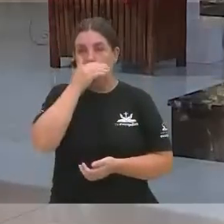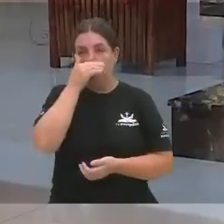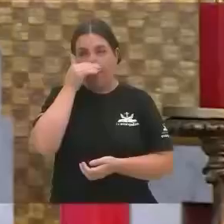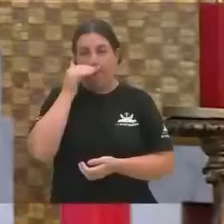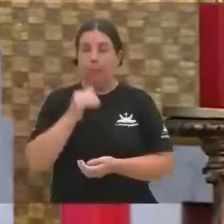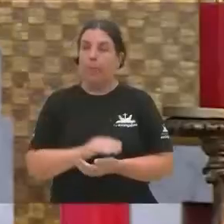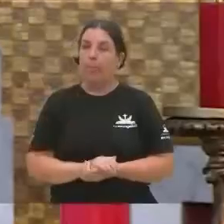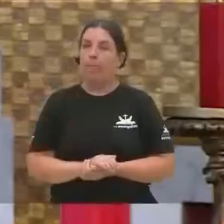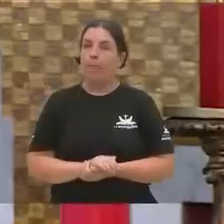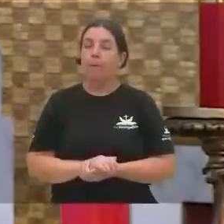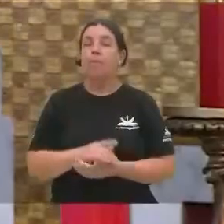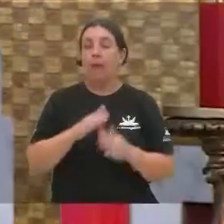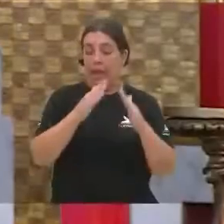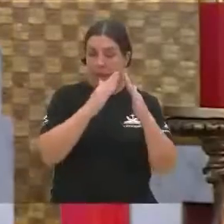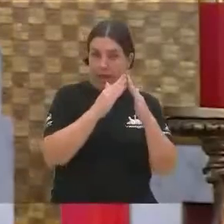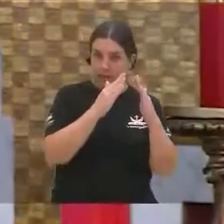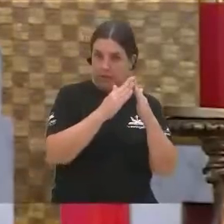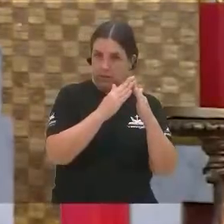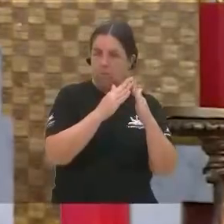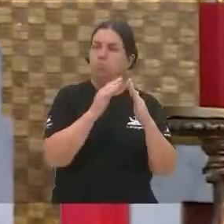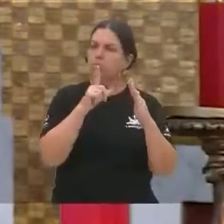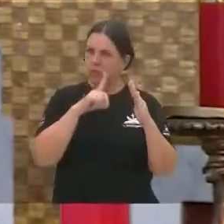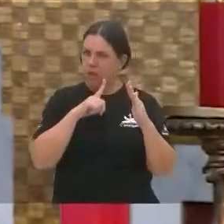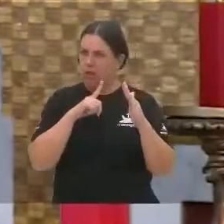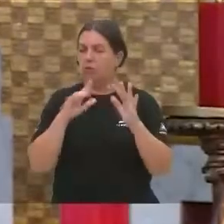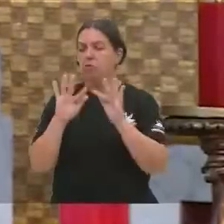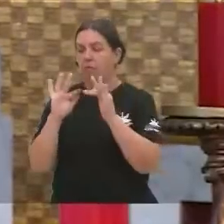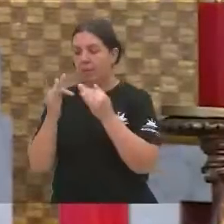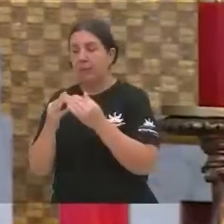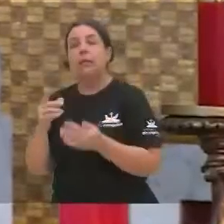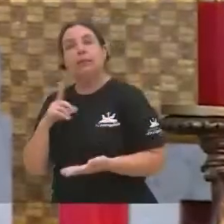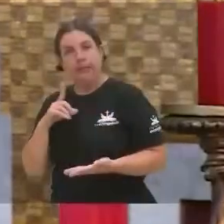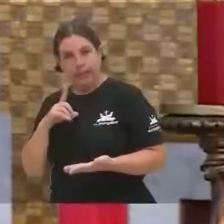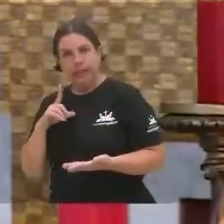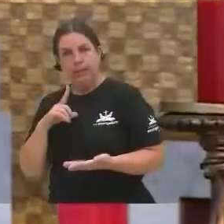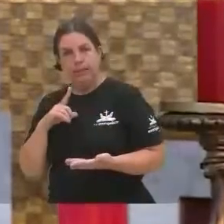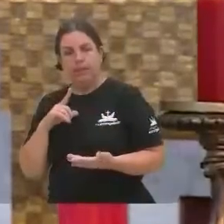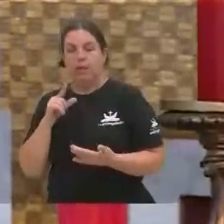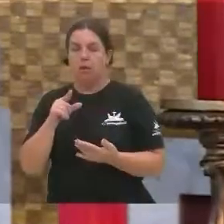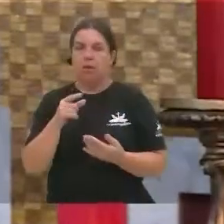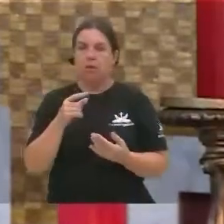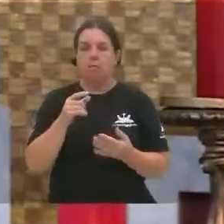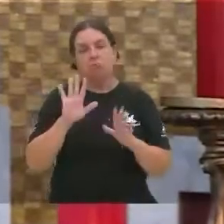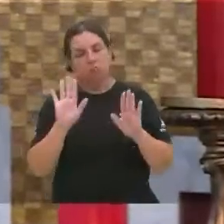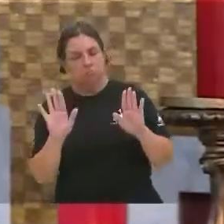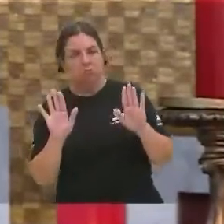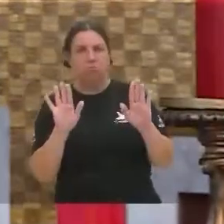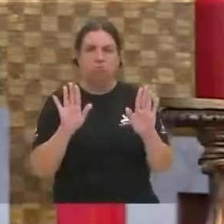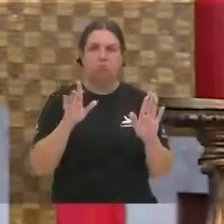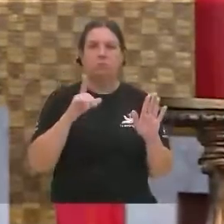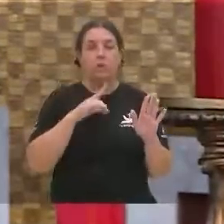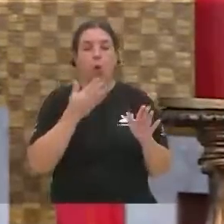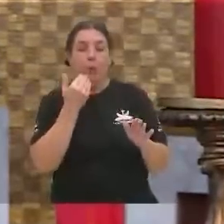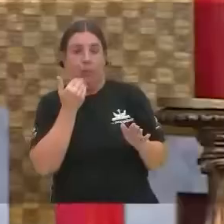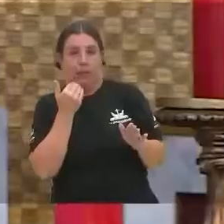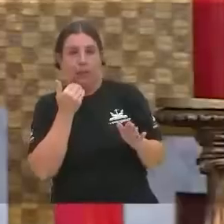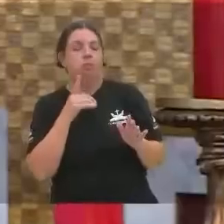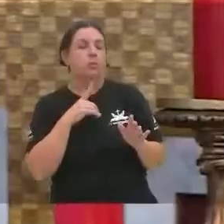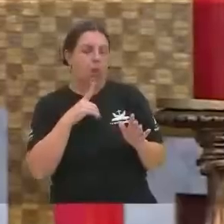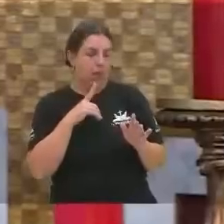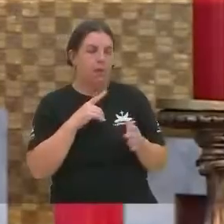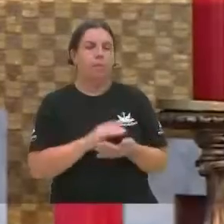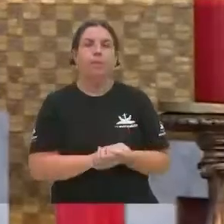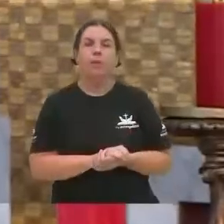pouquinho tem casa tem família bem ou mal tem para comer